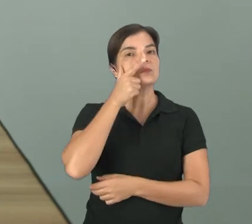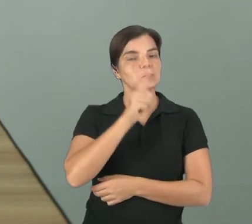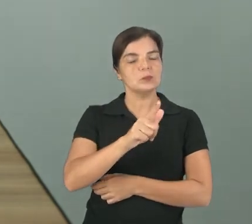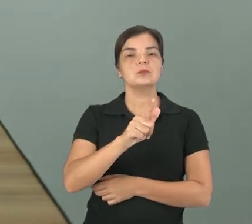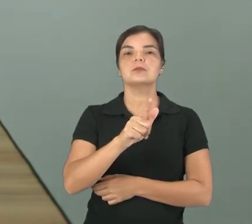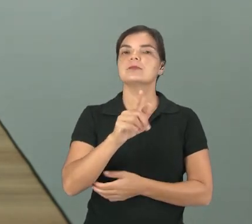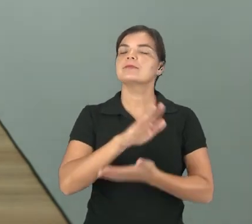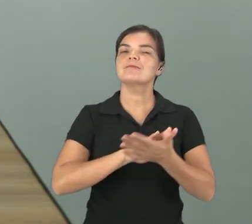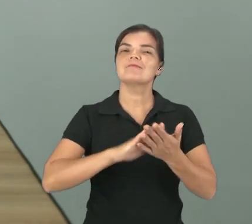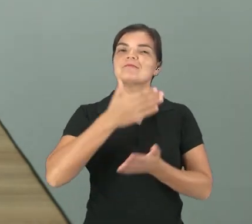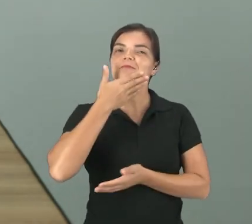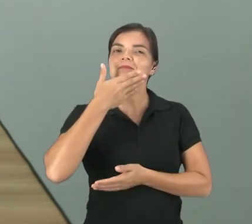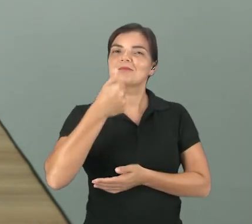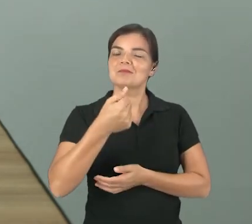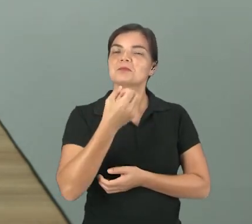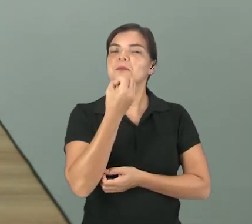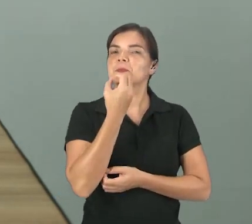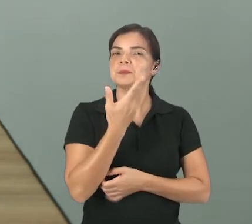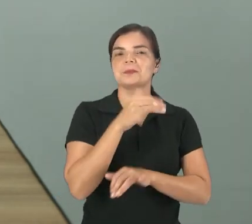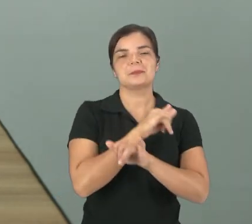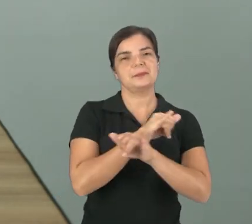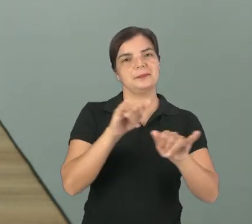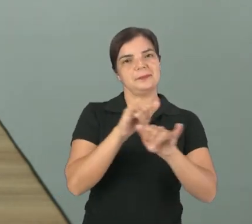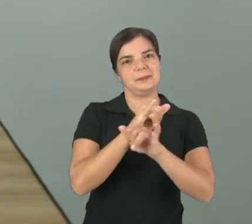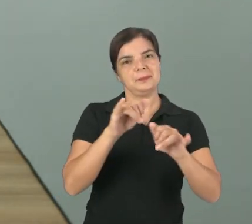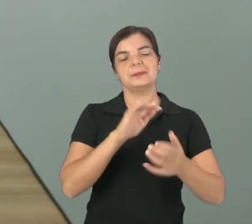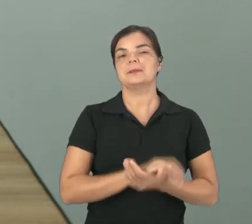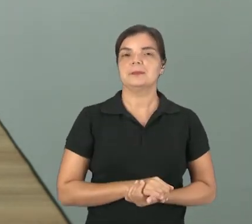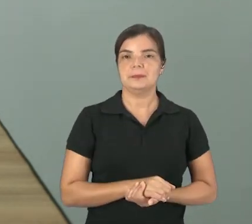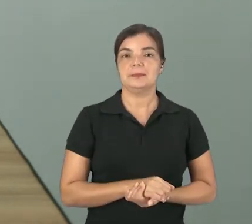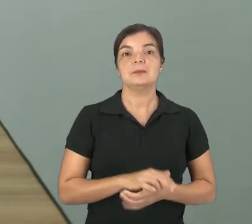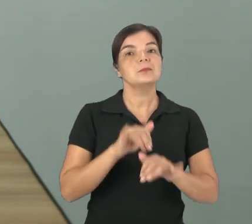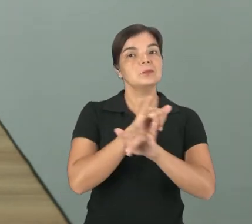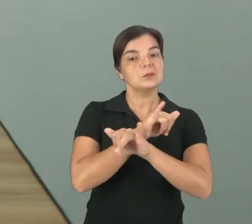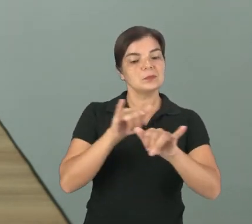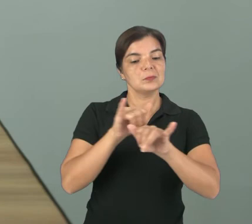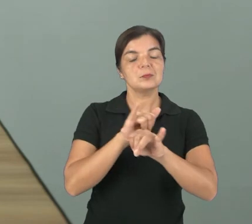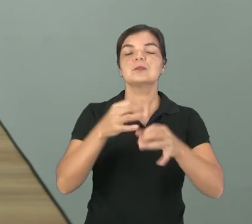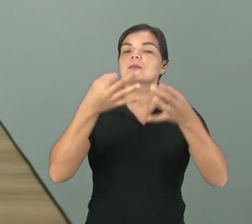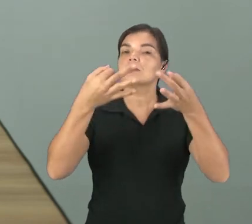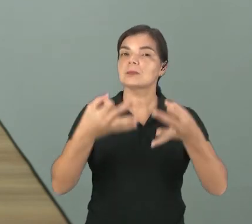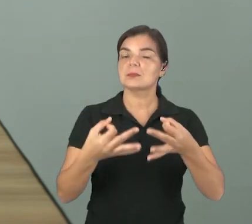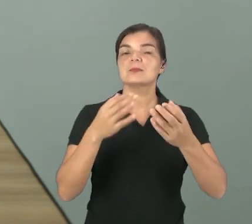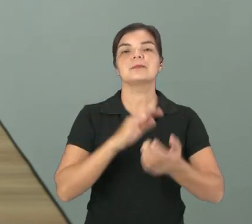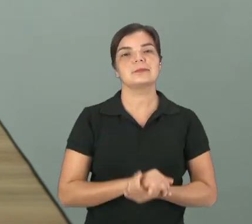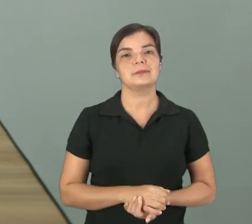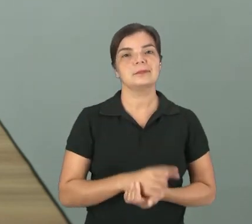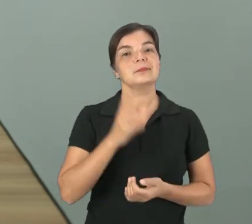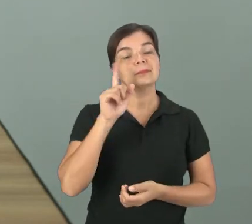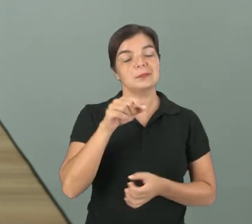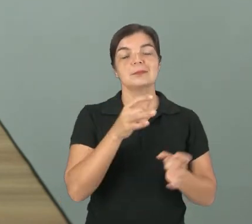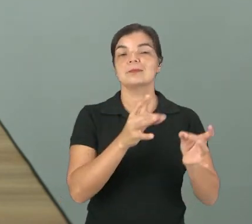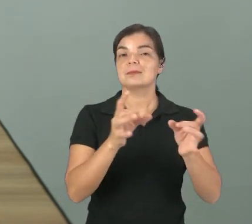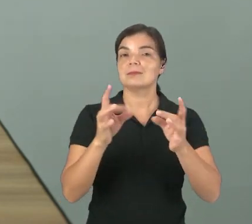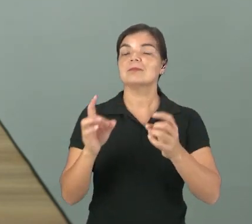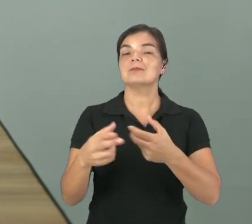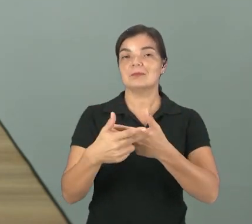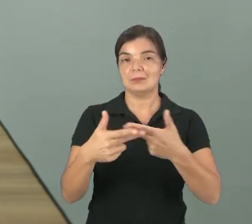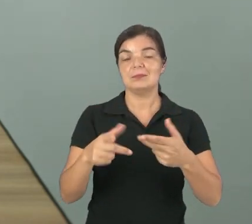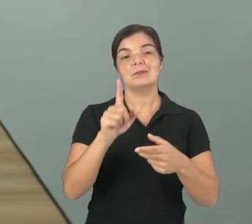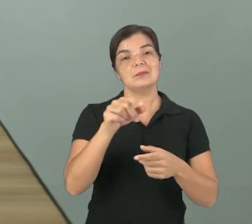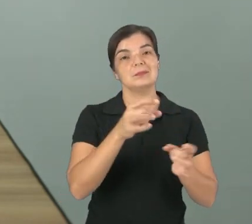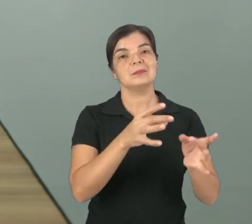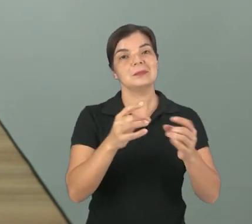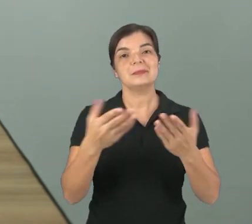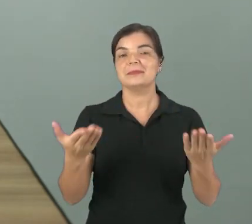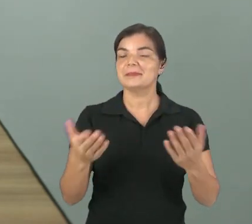atingido, nada melhor do que uma boa propaganda. Uma propaganda bem feita. Ela é vendida, o produto é